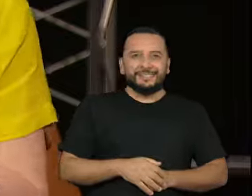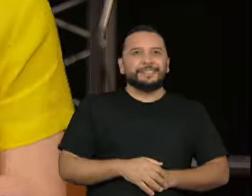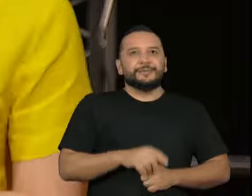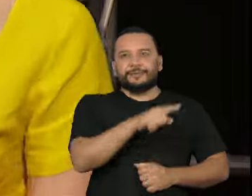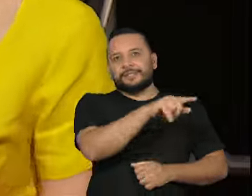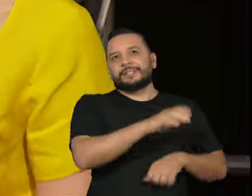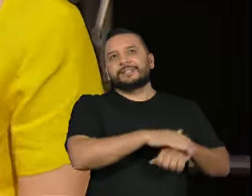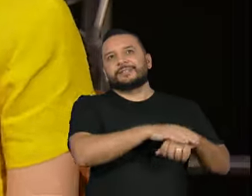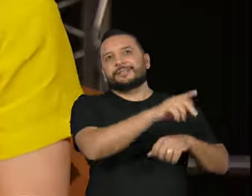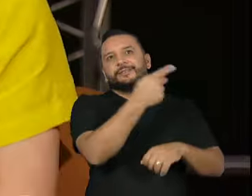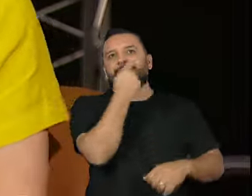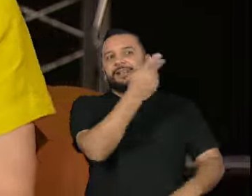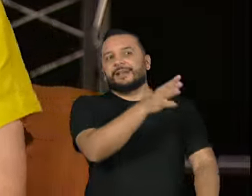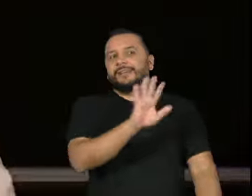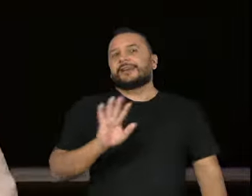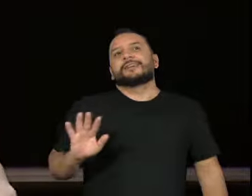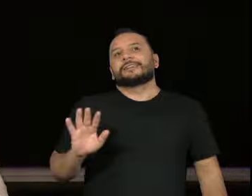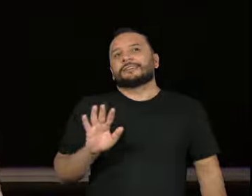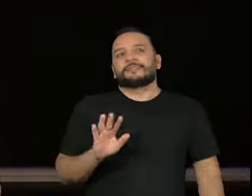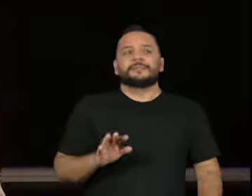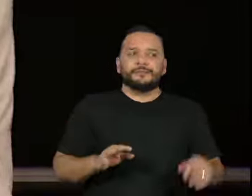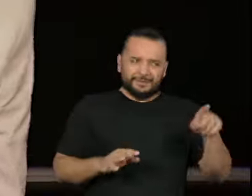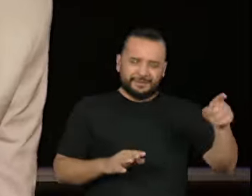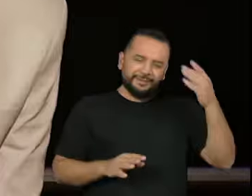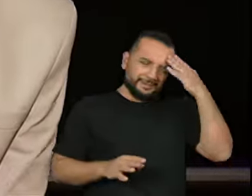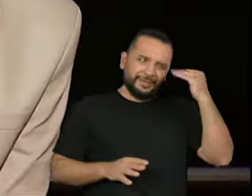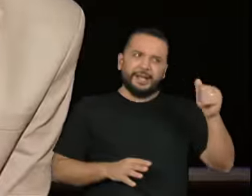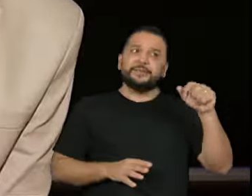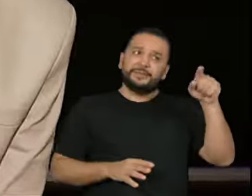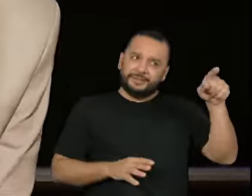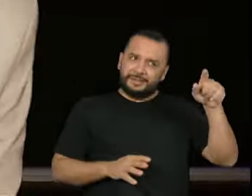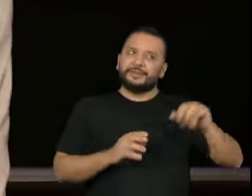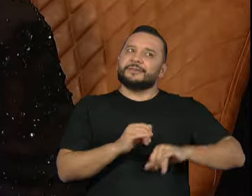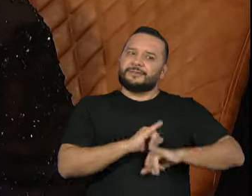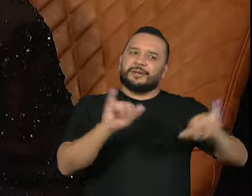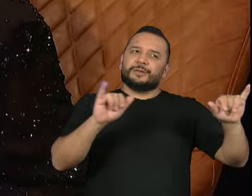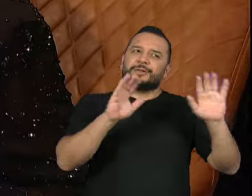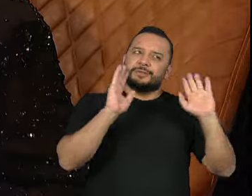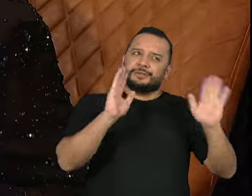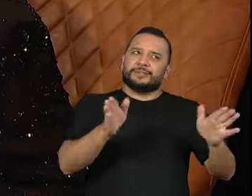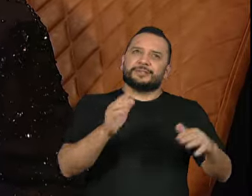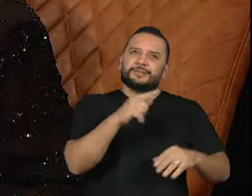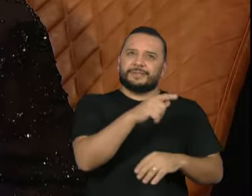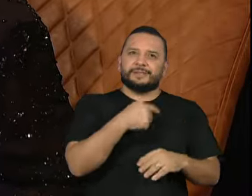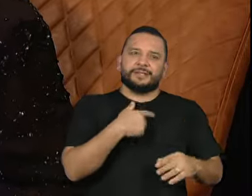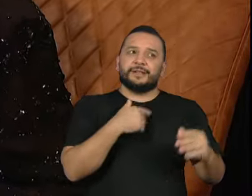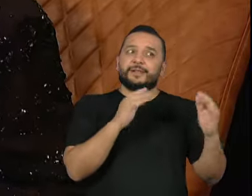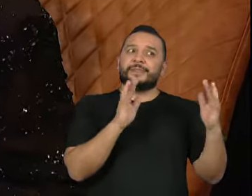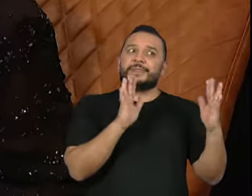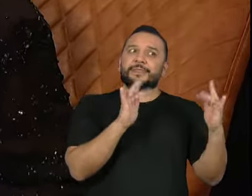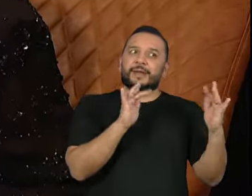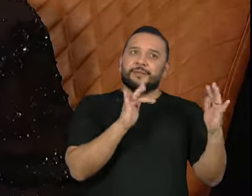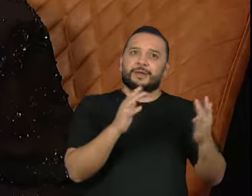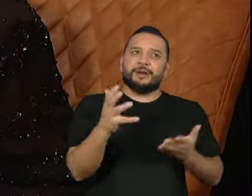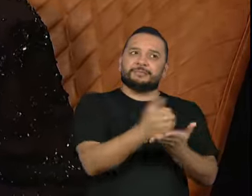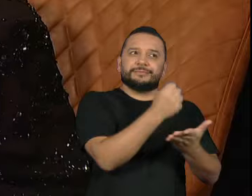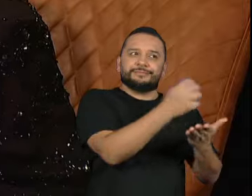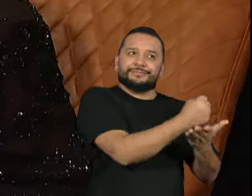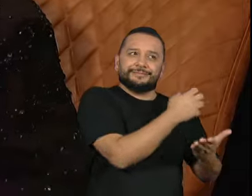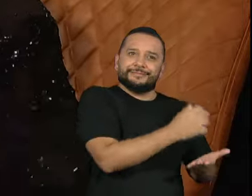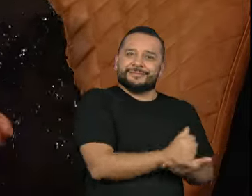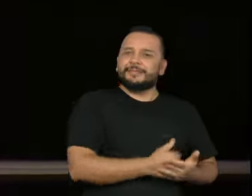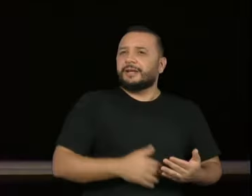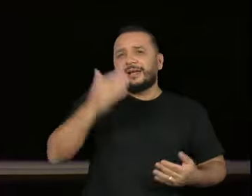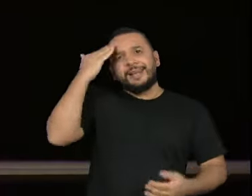você falar. Claudete, a gente sabe, você mesmo diz para todo mundo, que você sempre foi muito namoradeira. Muito Graças a namoradeira.